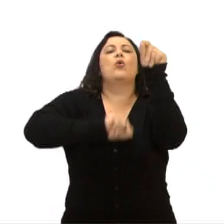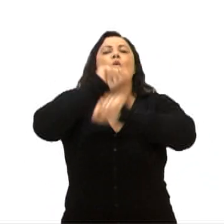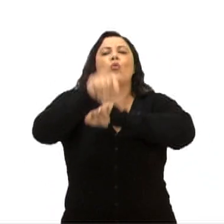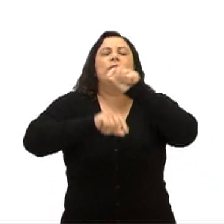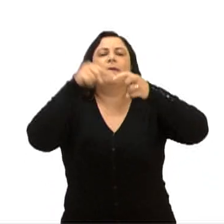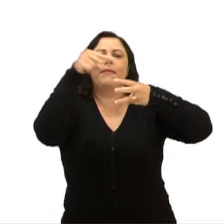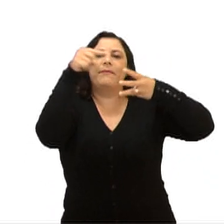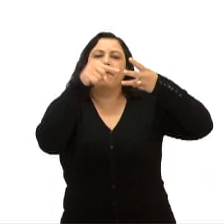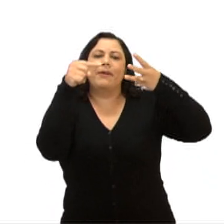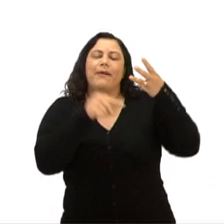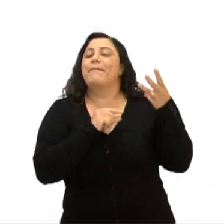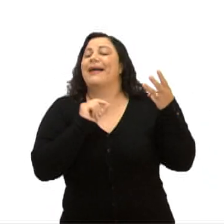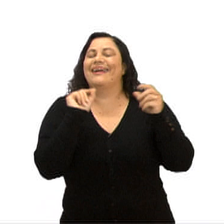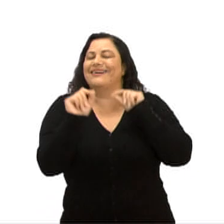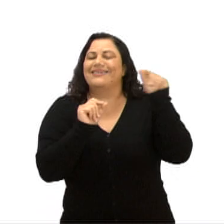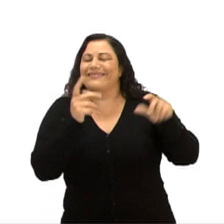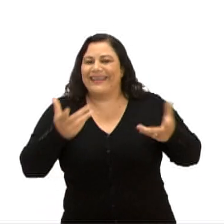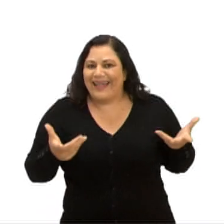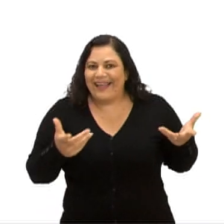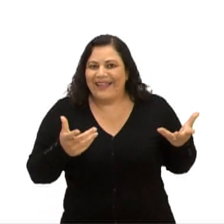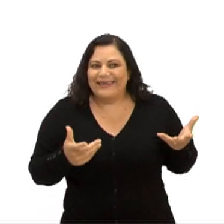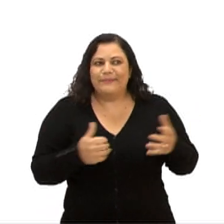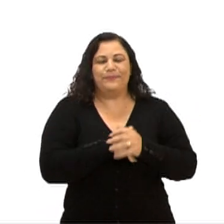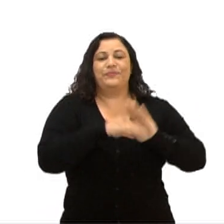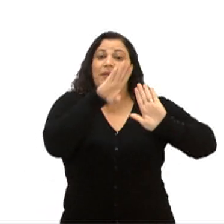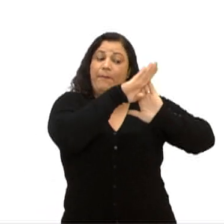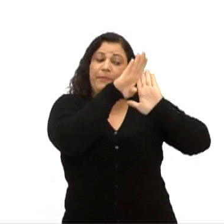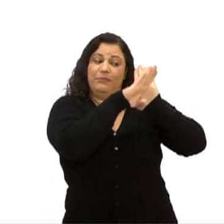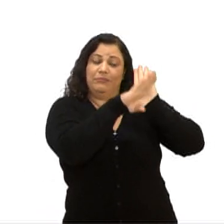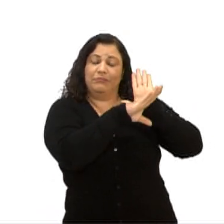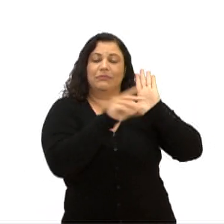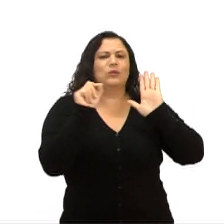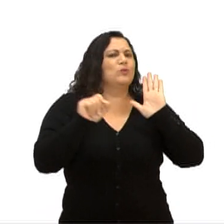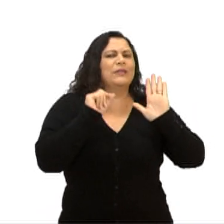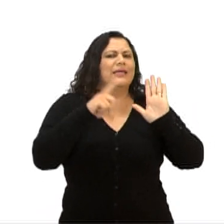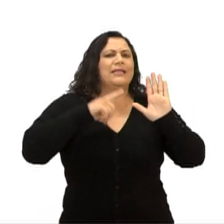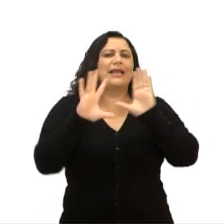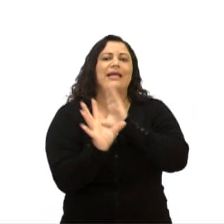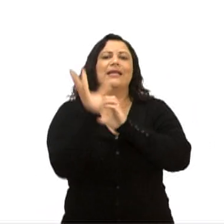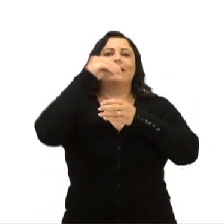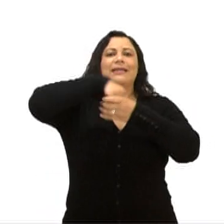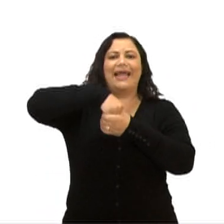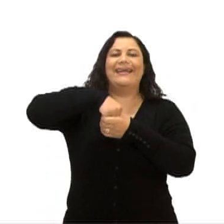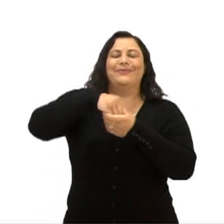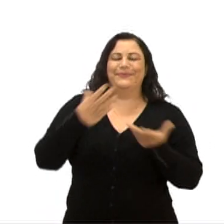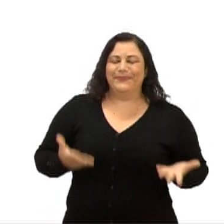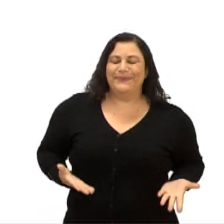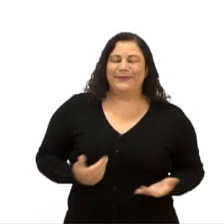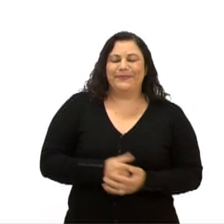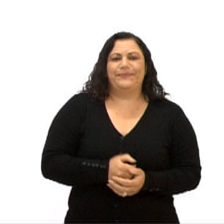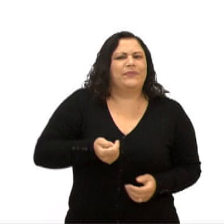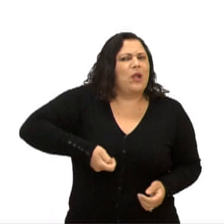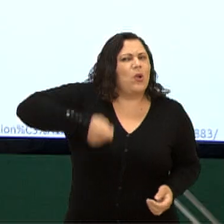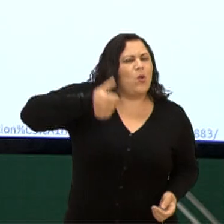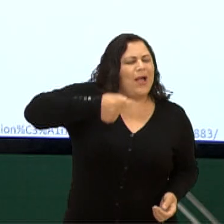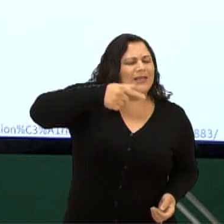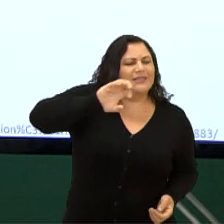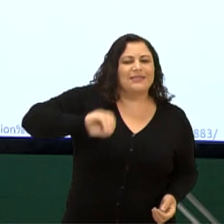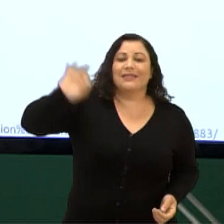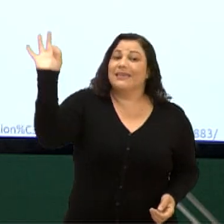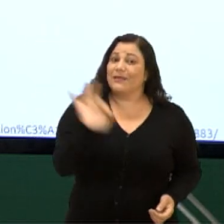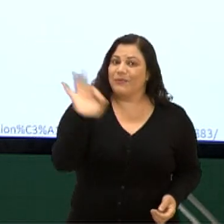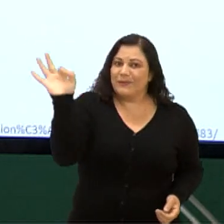Por partes. Ótimo que vocês acertaram. Ela é composta por partes. Quase 70%. Nossa!